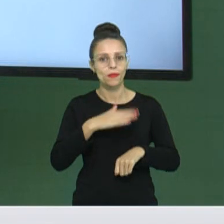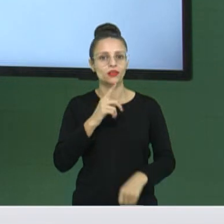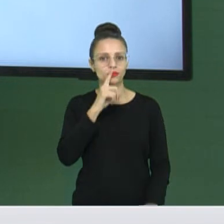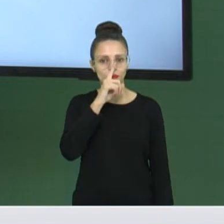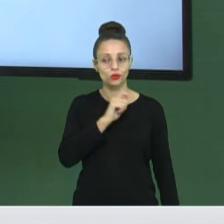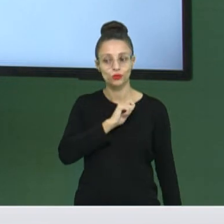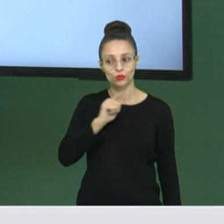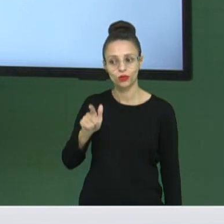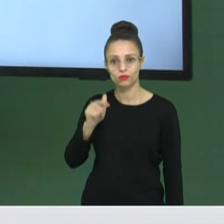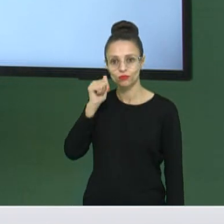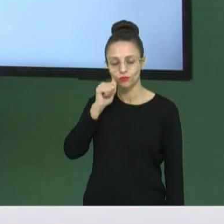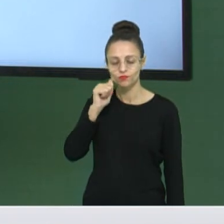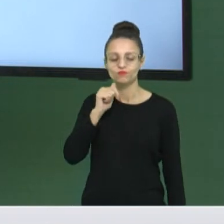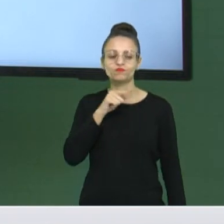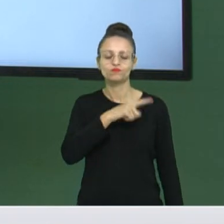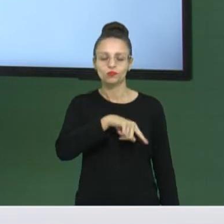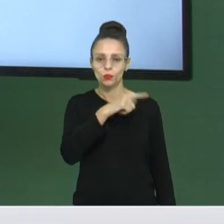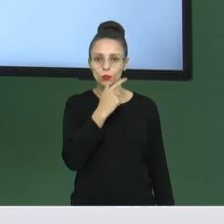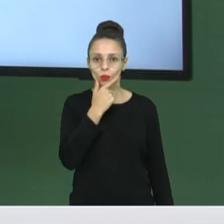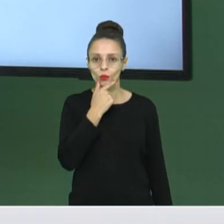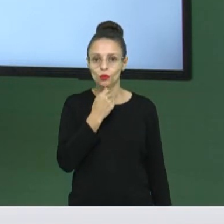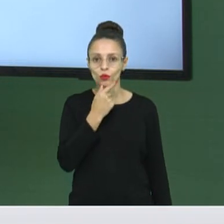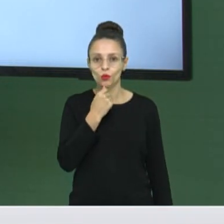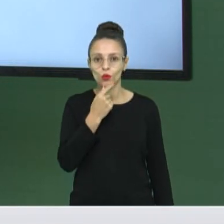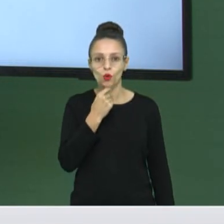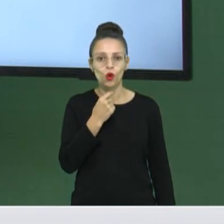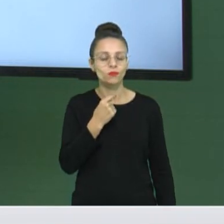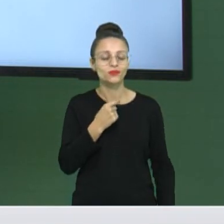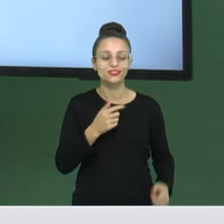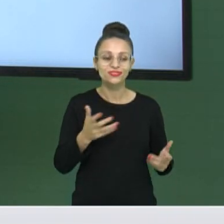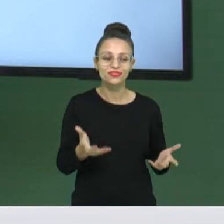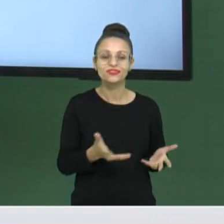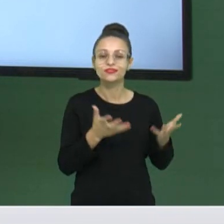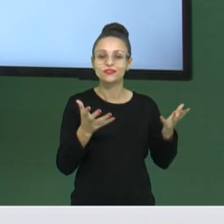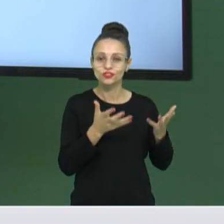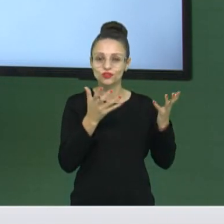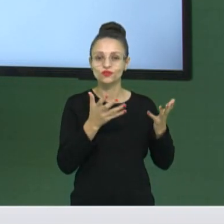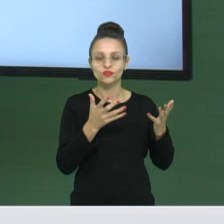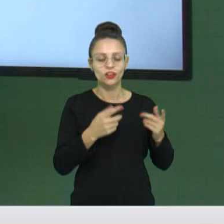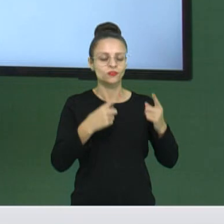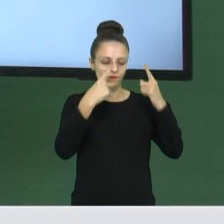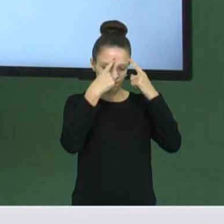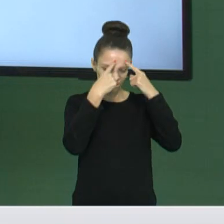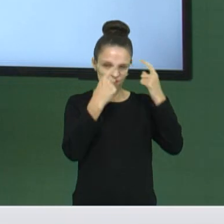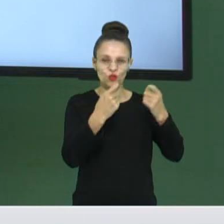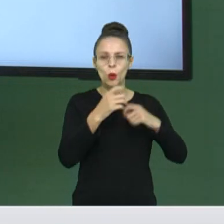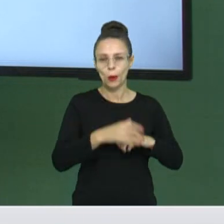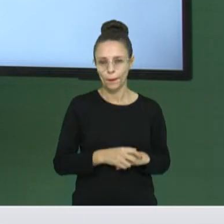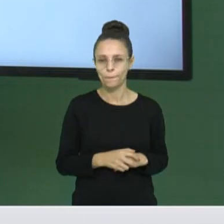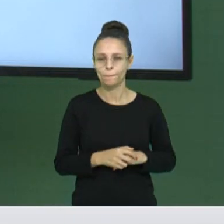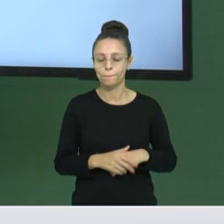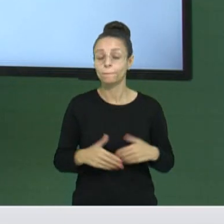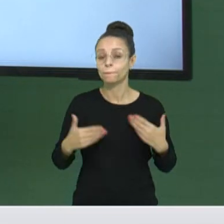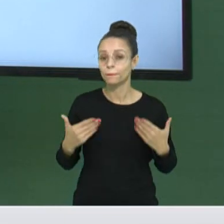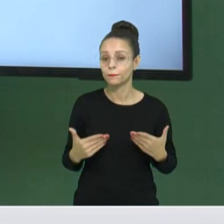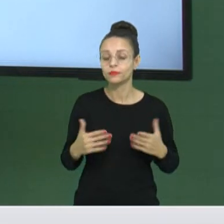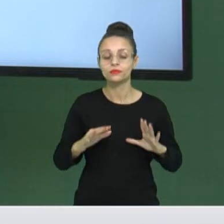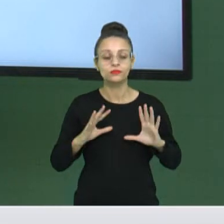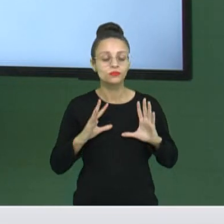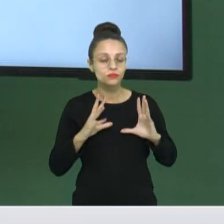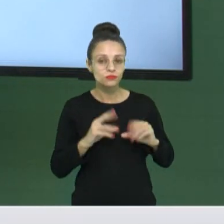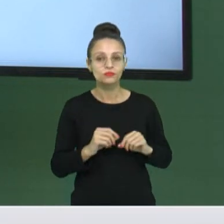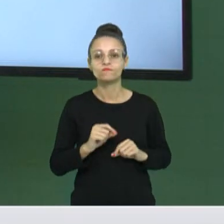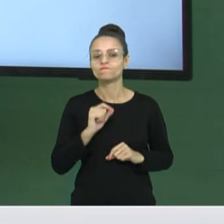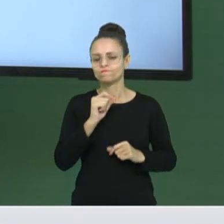que as mulheres. Os homens são incentivados à violência, né? Então, tudo isso